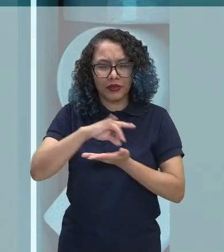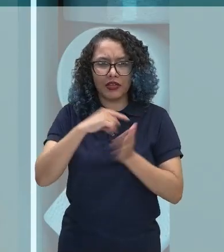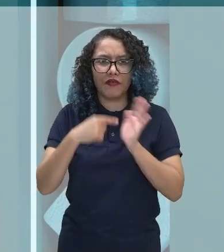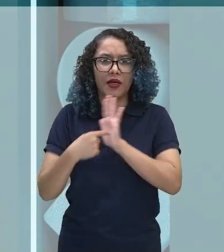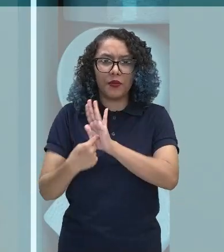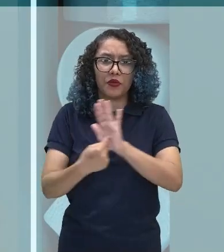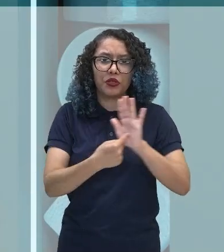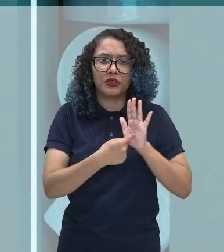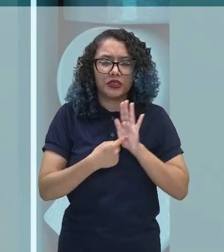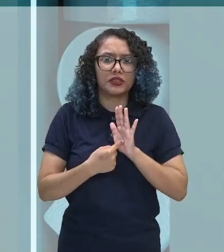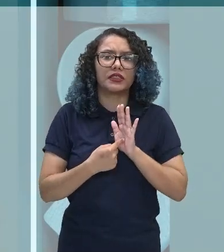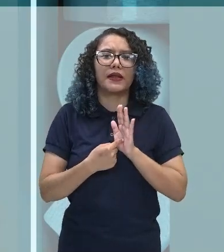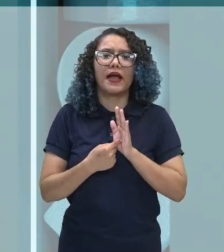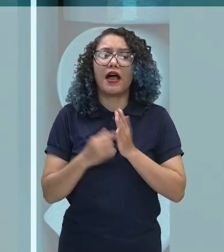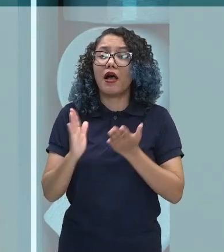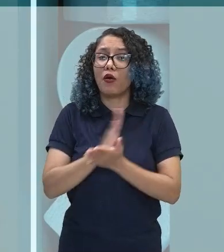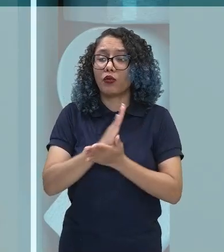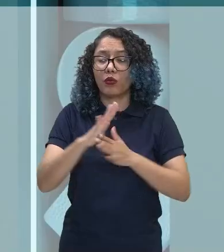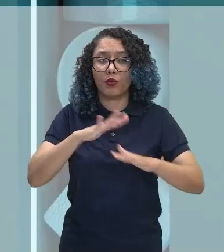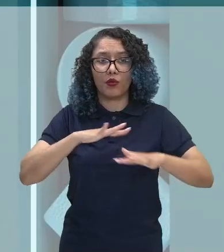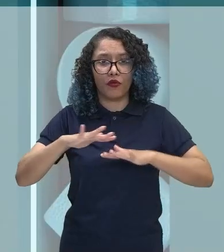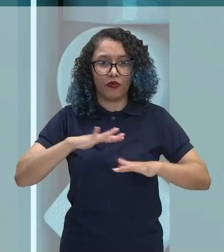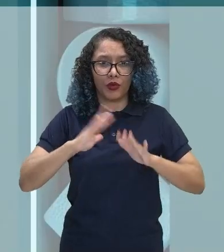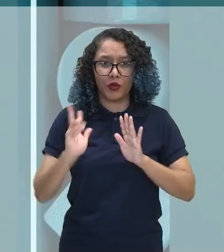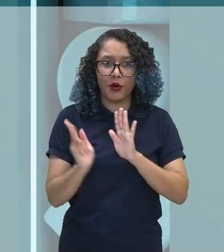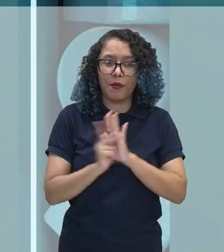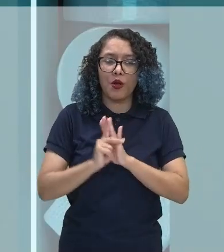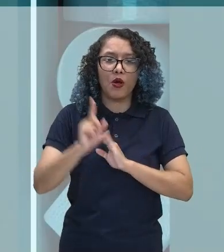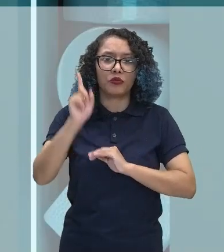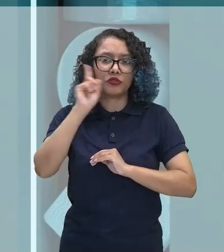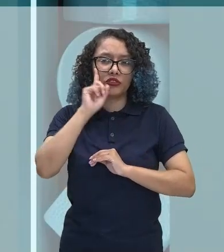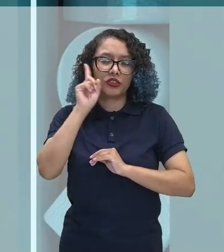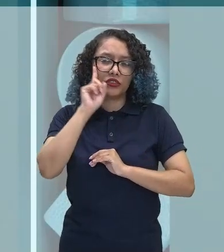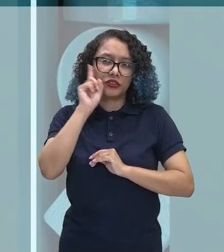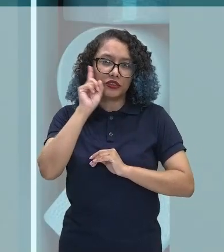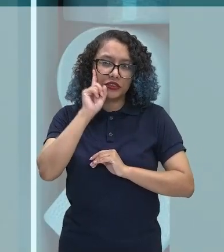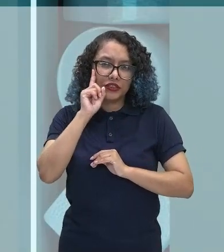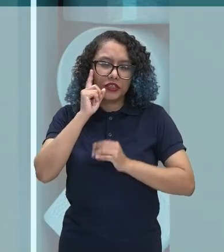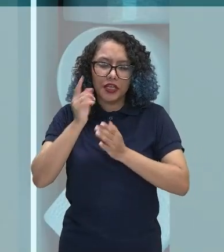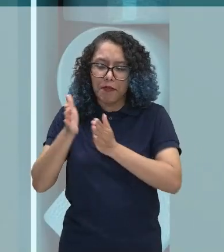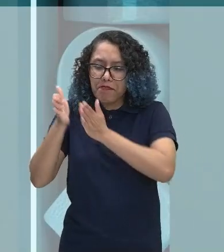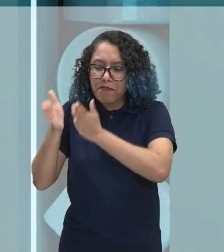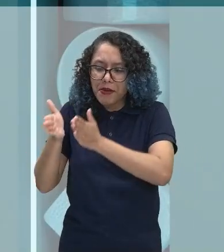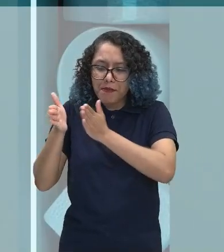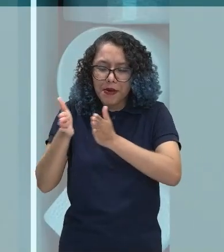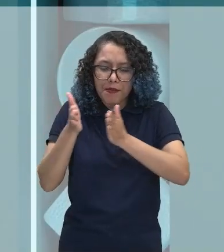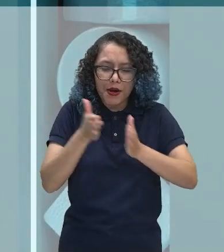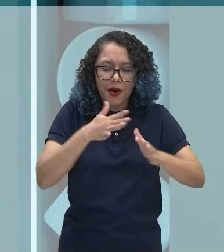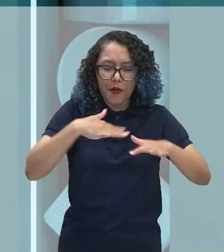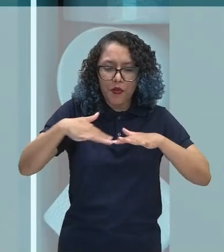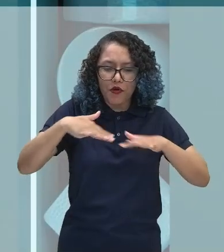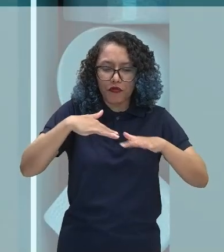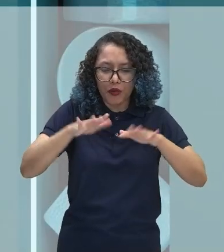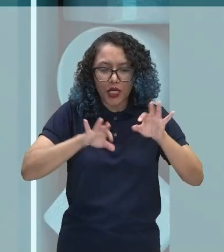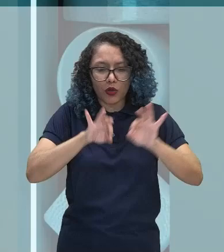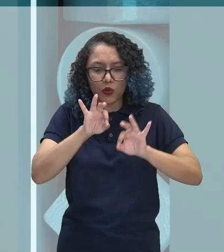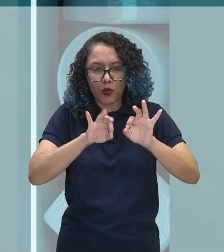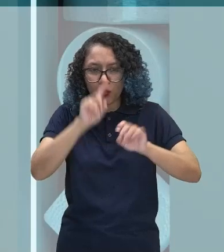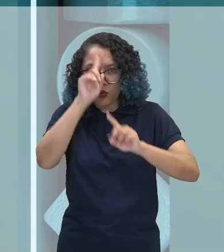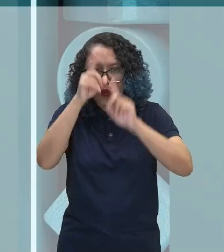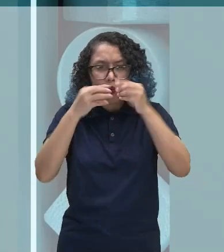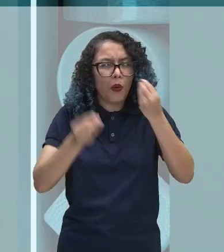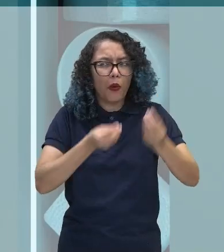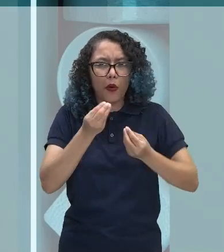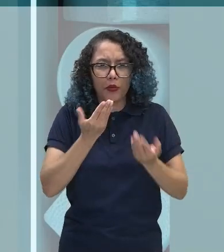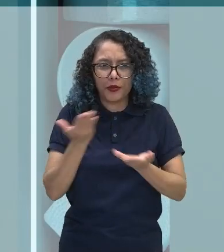para vocês alguns movimentos do cotidiano, vai mostrar o espaço, como criar uma coreografia. Vamos